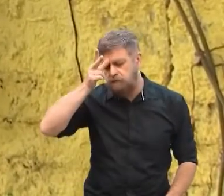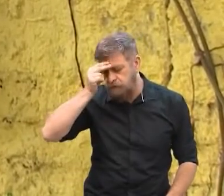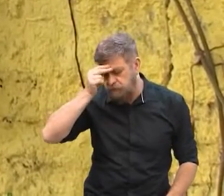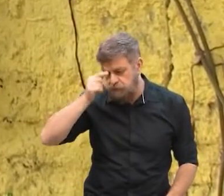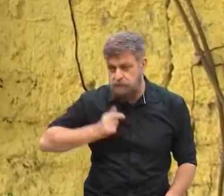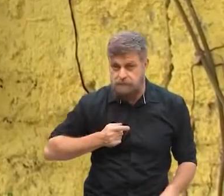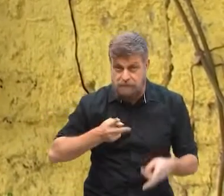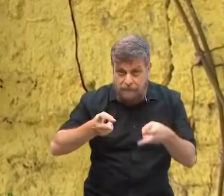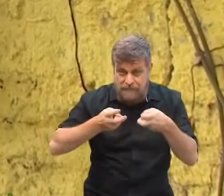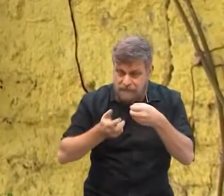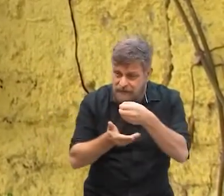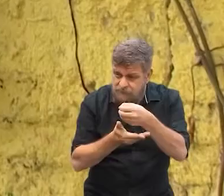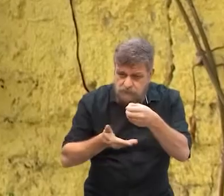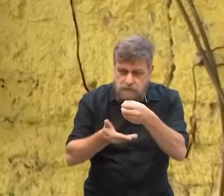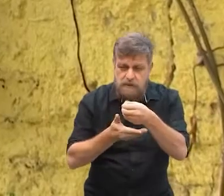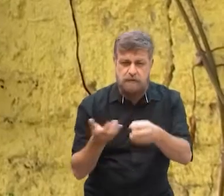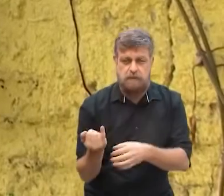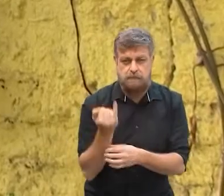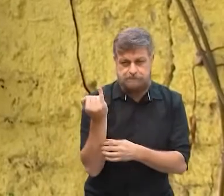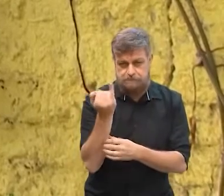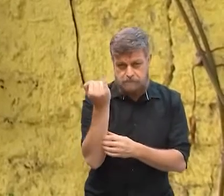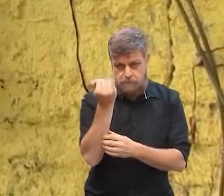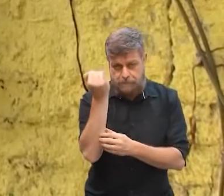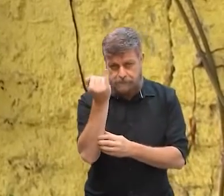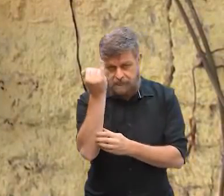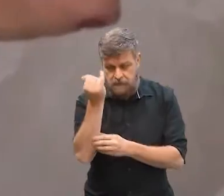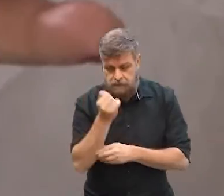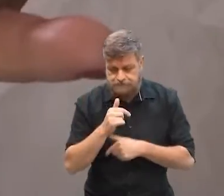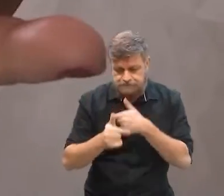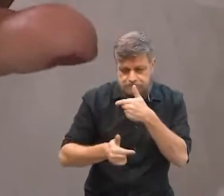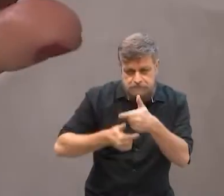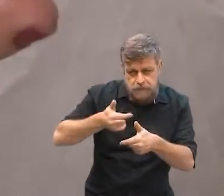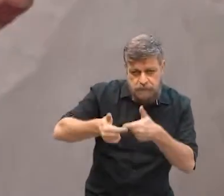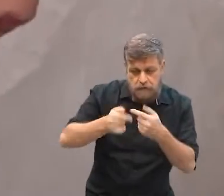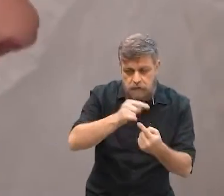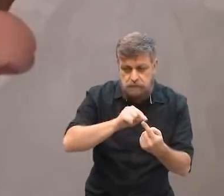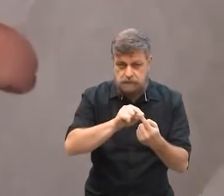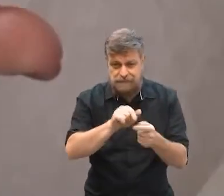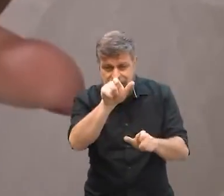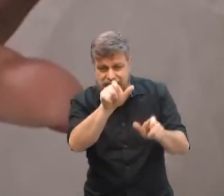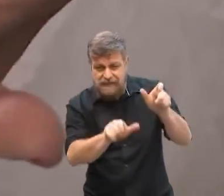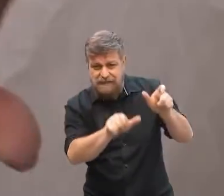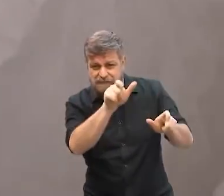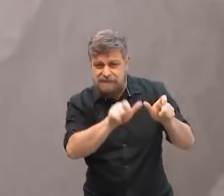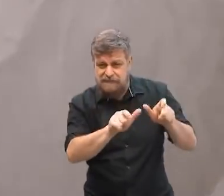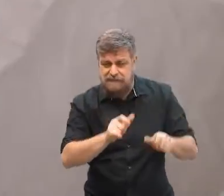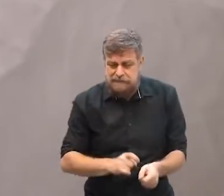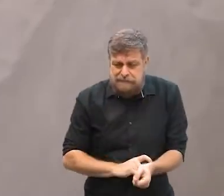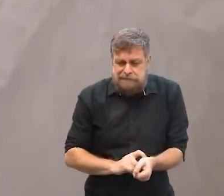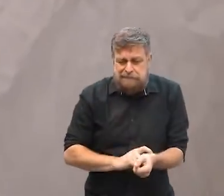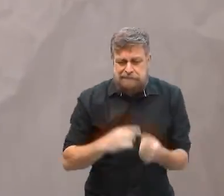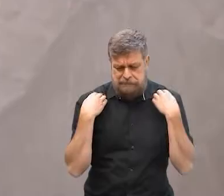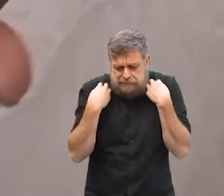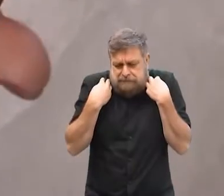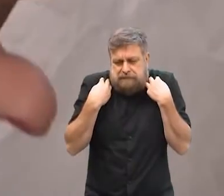né, fundamental, super importante, né, esse tipo de trabalho, para que as pessoas, não de